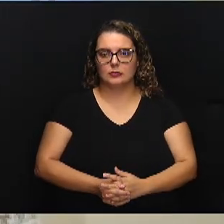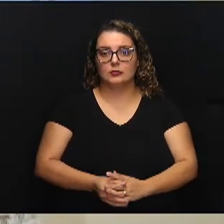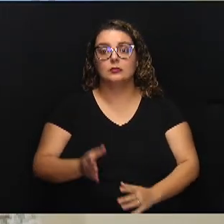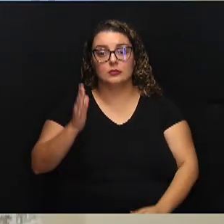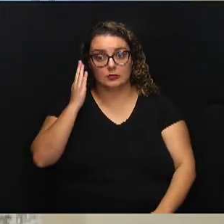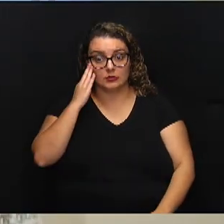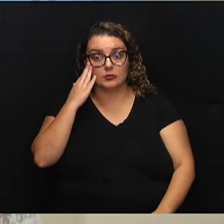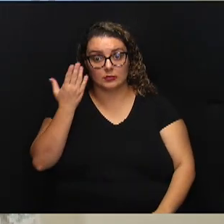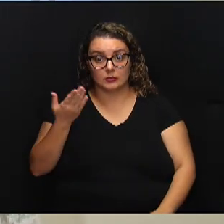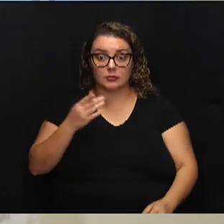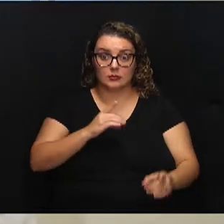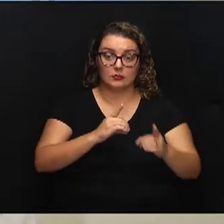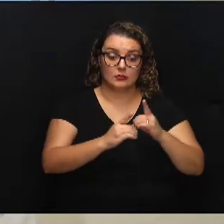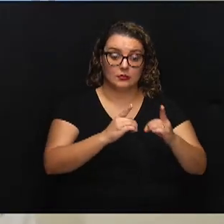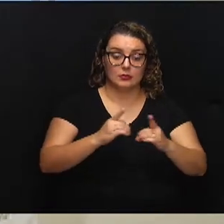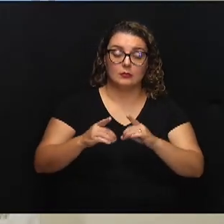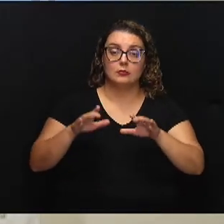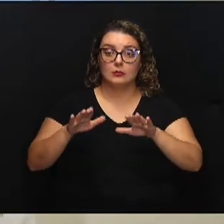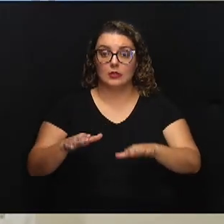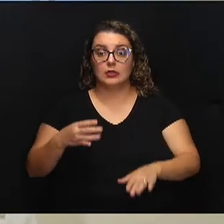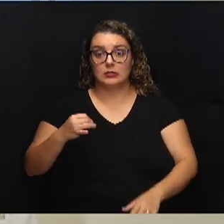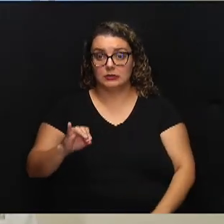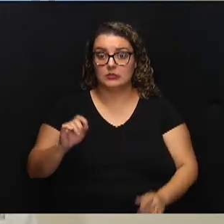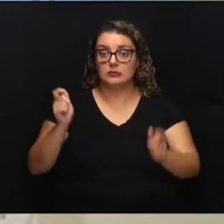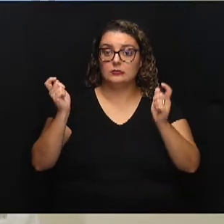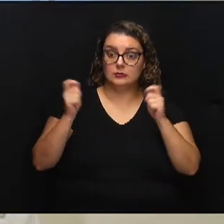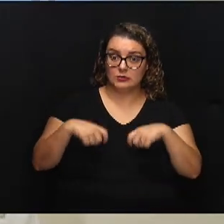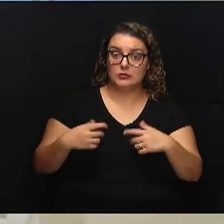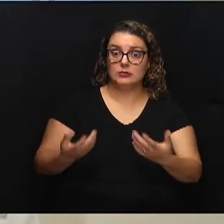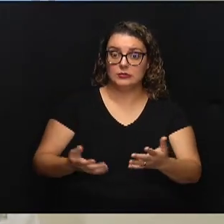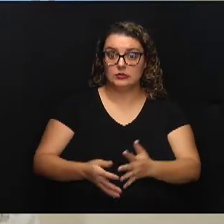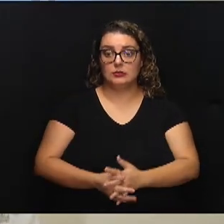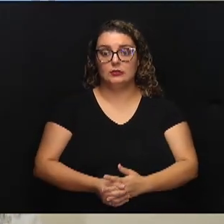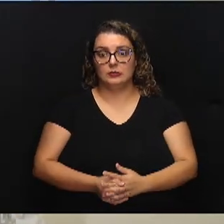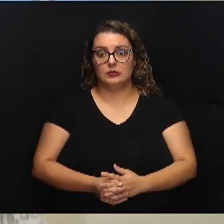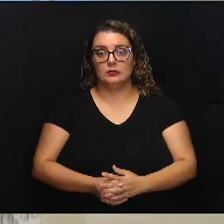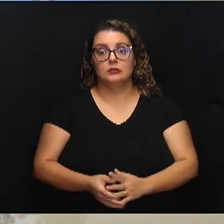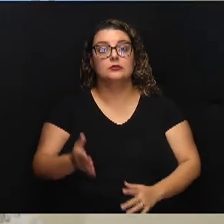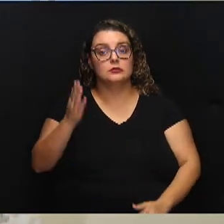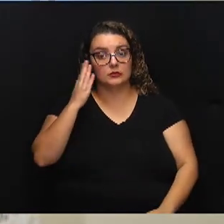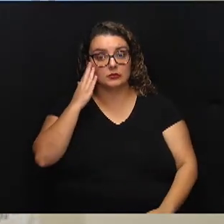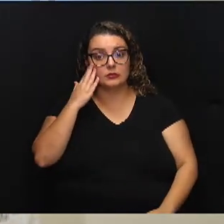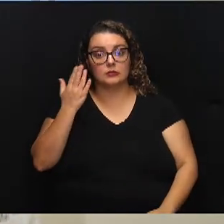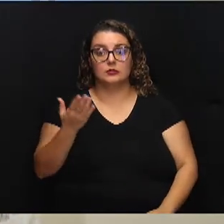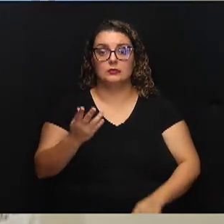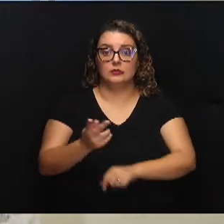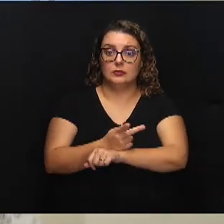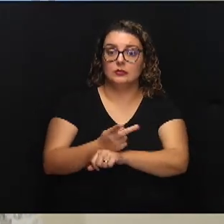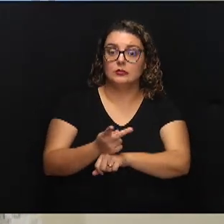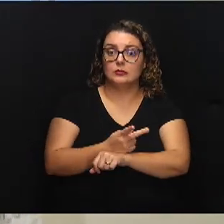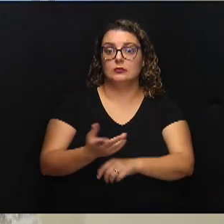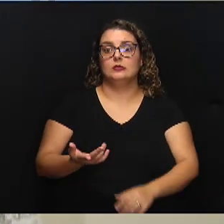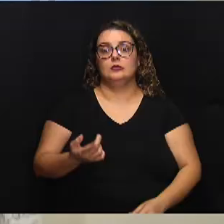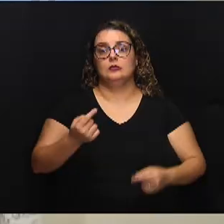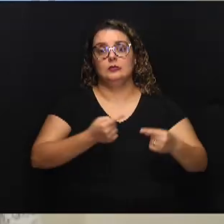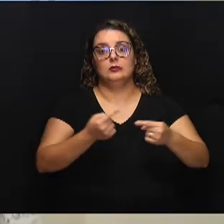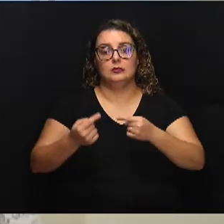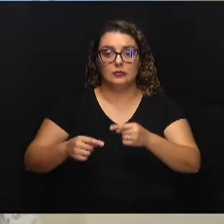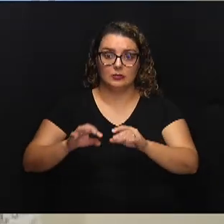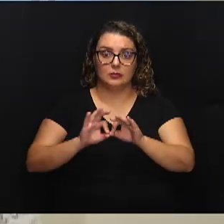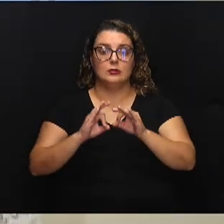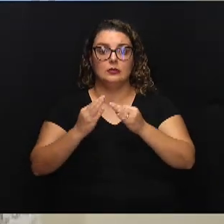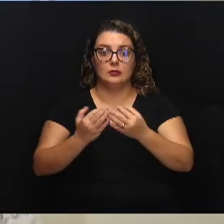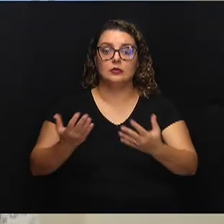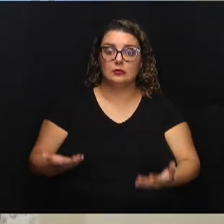entende essas dinâmicas, porém, se possível, né? Se souber, procure discutir com a sua